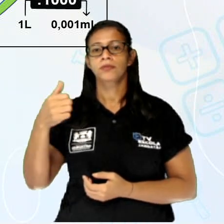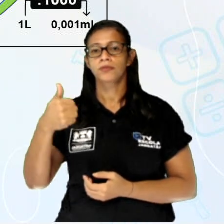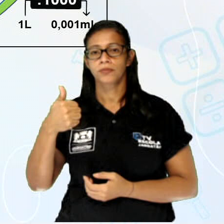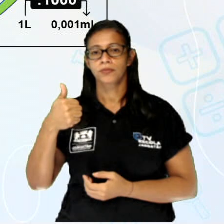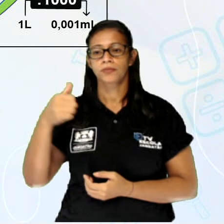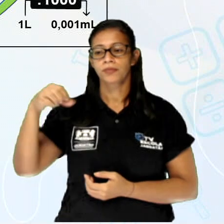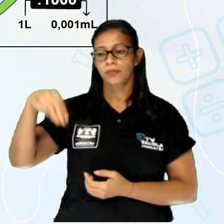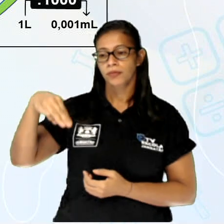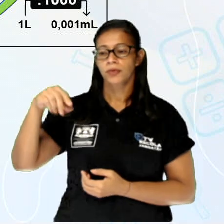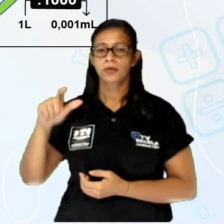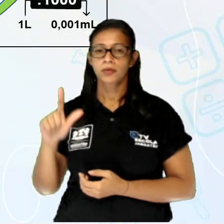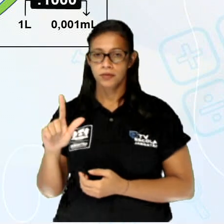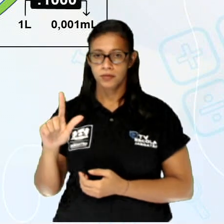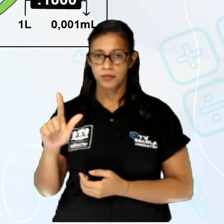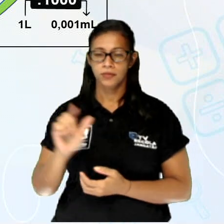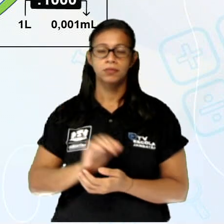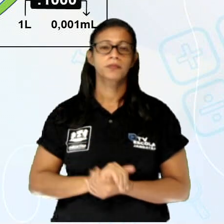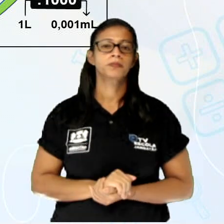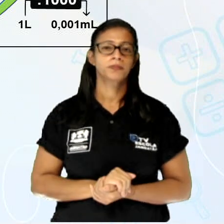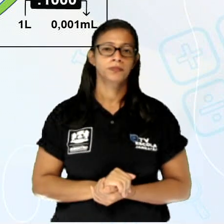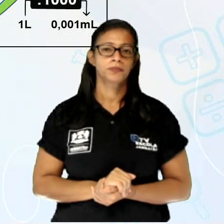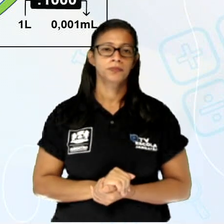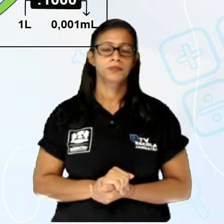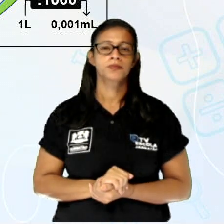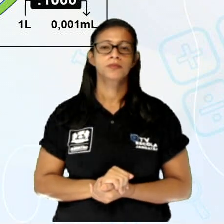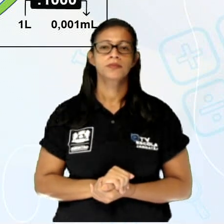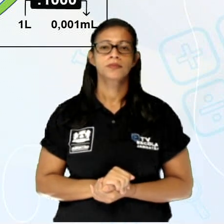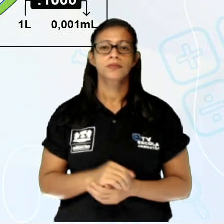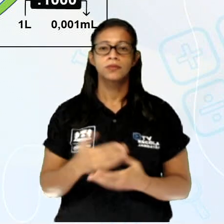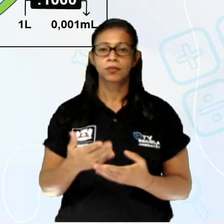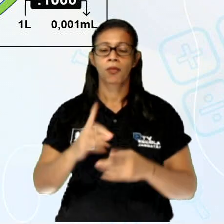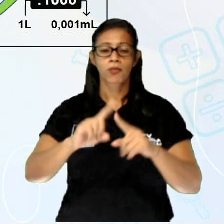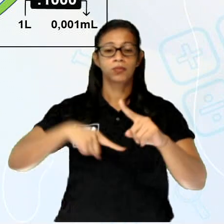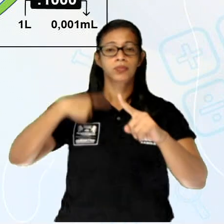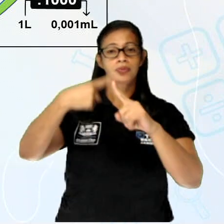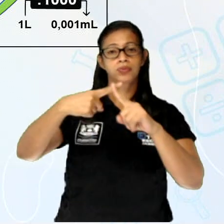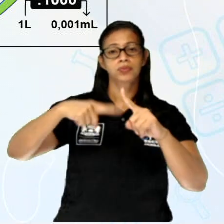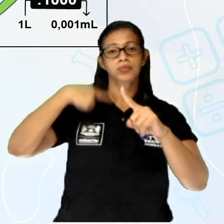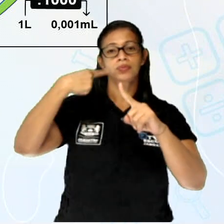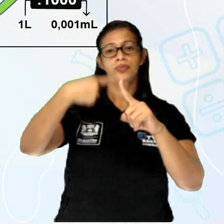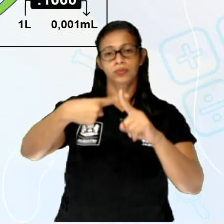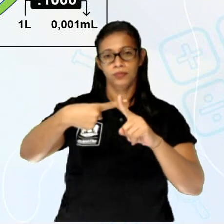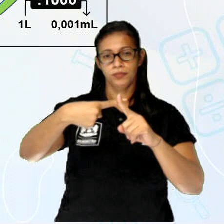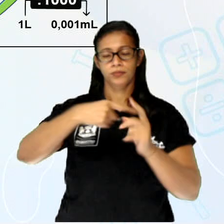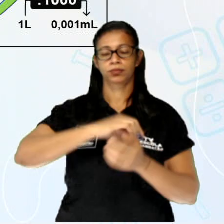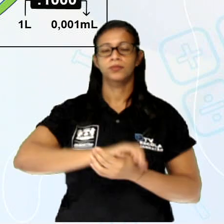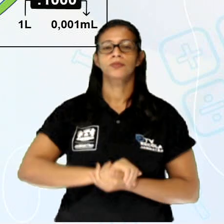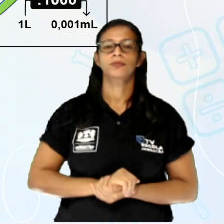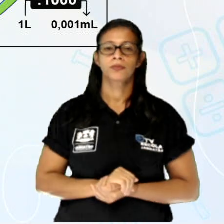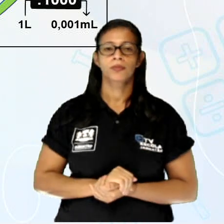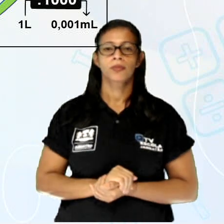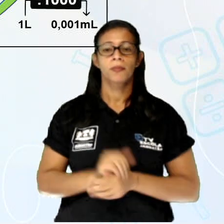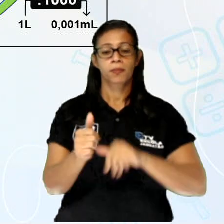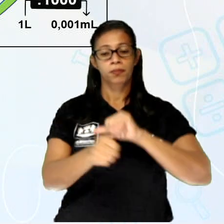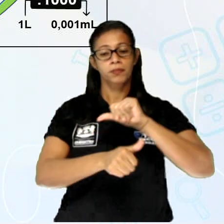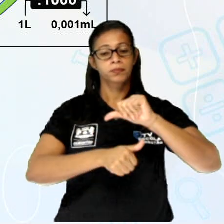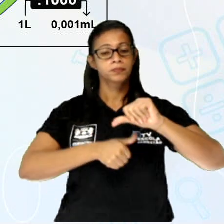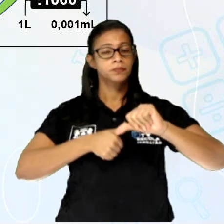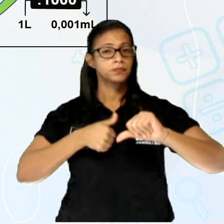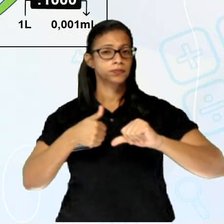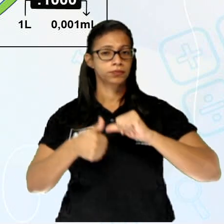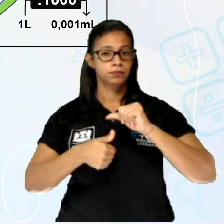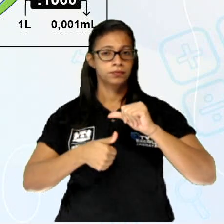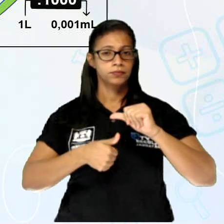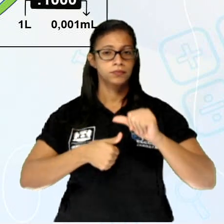Agora vamos fazer a transformação do litro em seus múltiplos. Para transformar litro em decalitro,